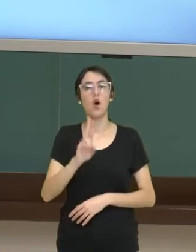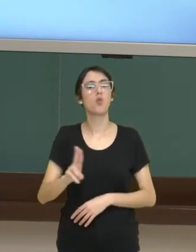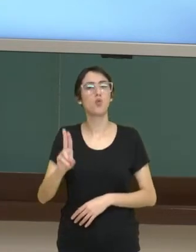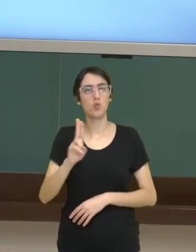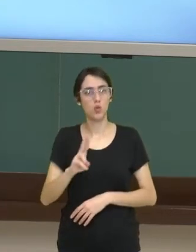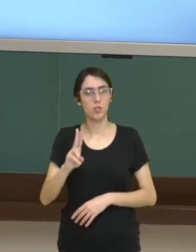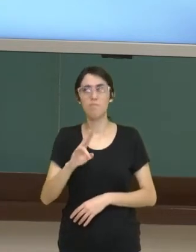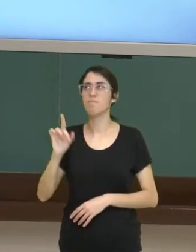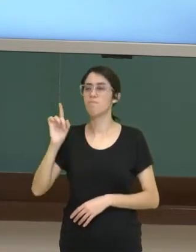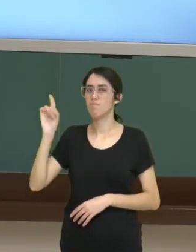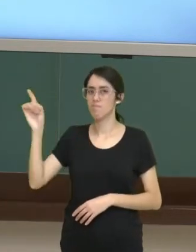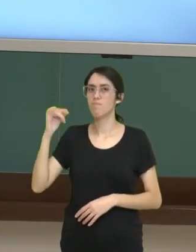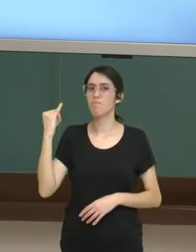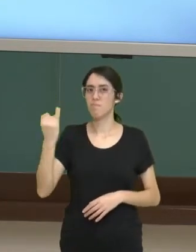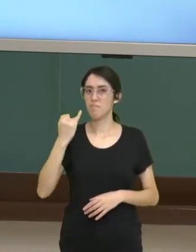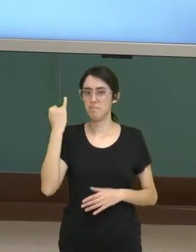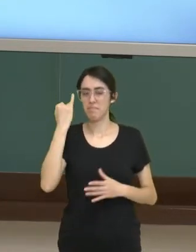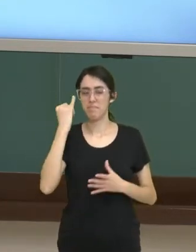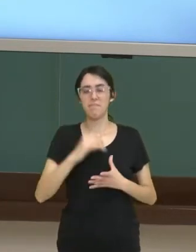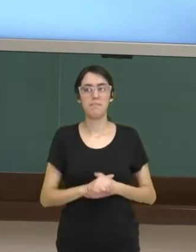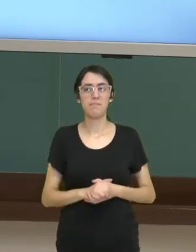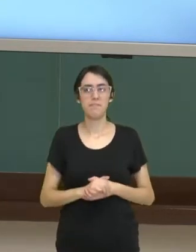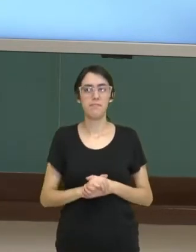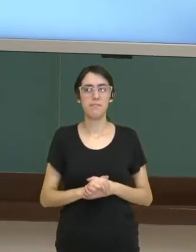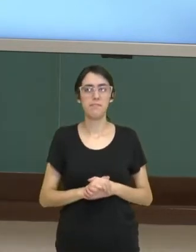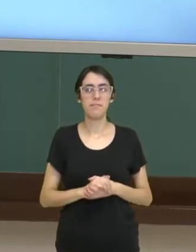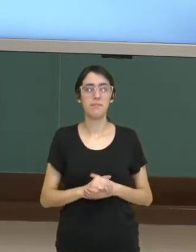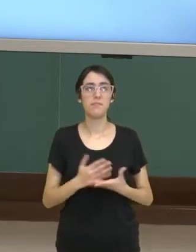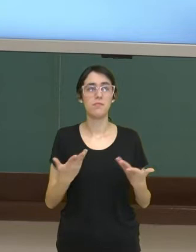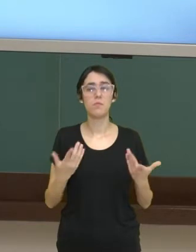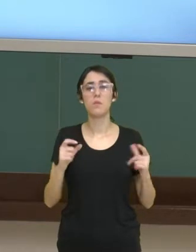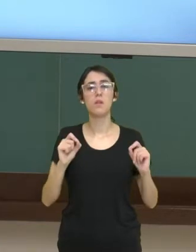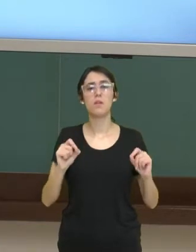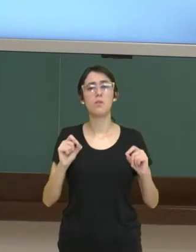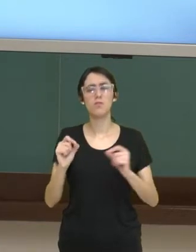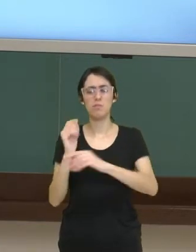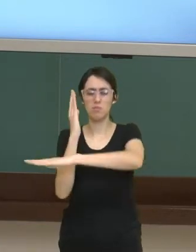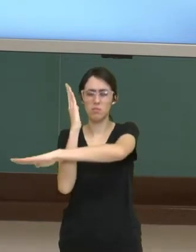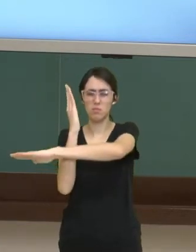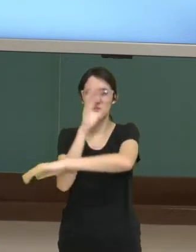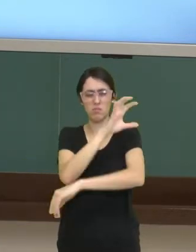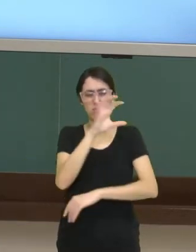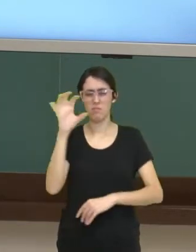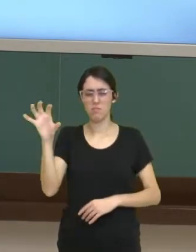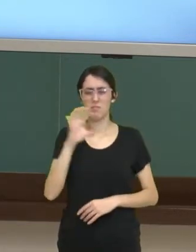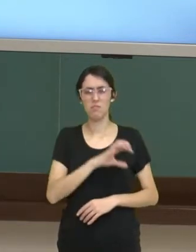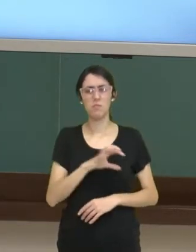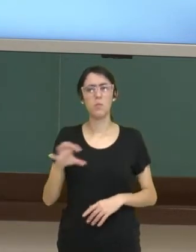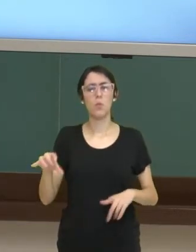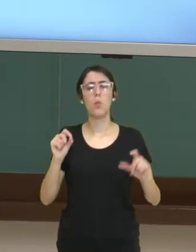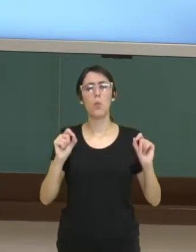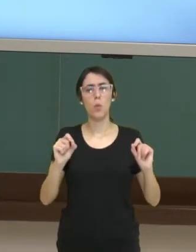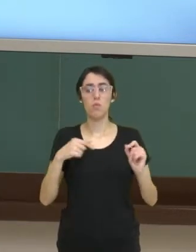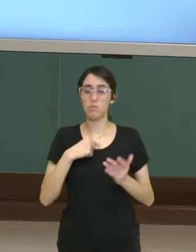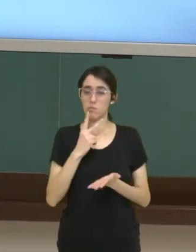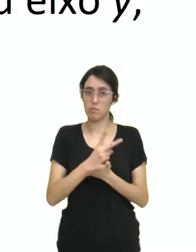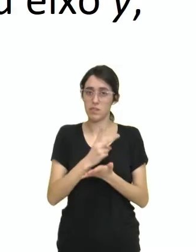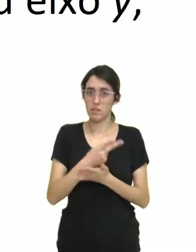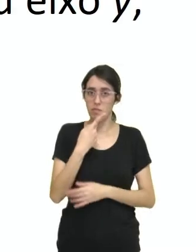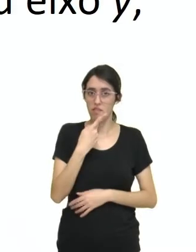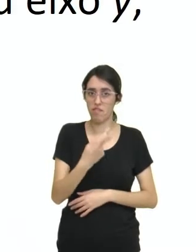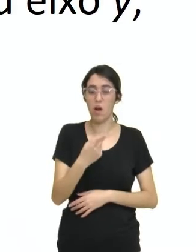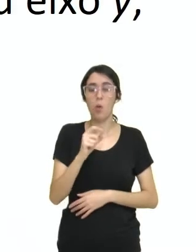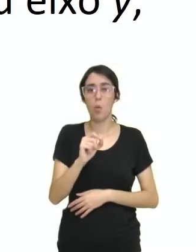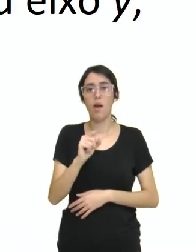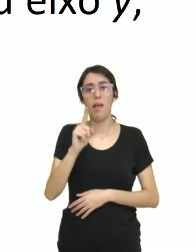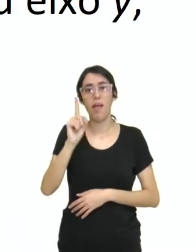terceiro, trabalhando com a geometria analítica. Então vamos lá. O que é um plano cartesiano? O plano cartesiano, eu sempre digo o seguinte, que é uma